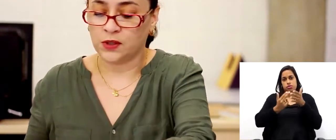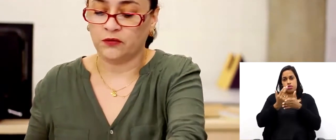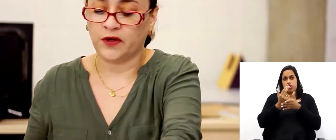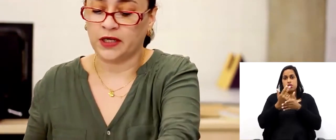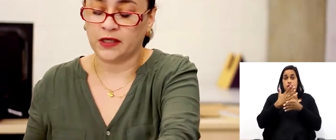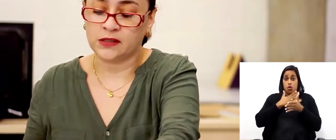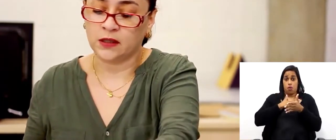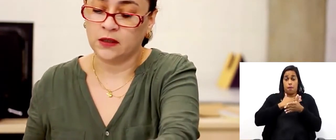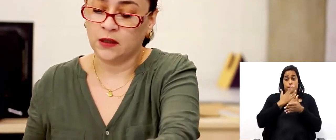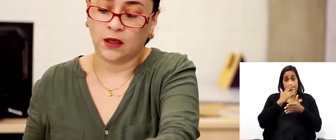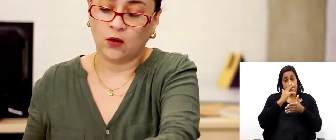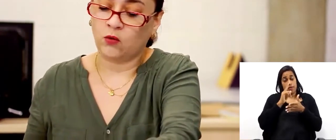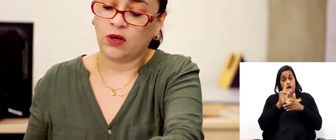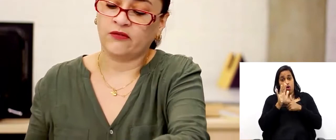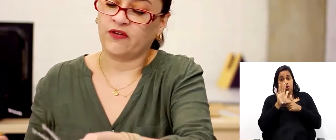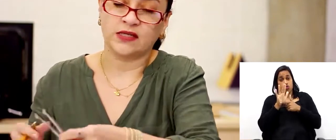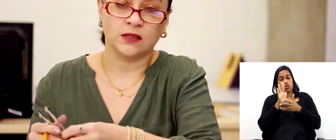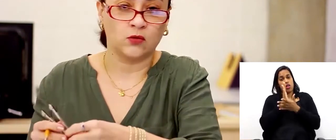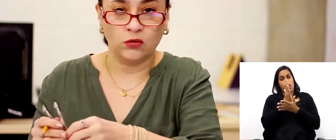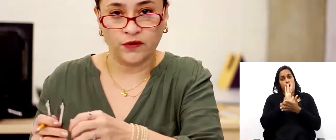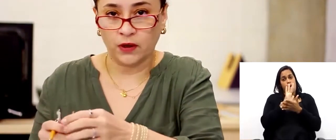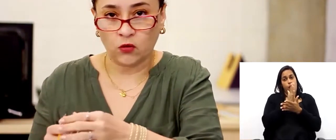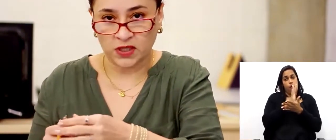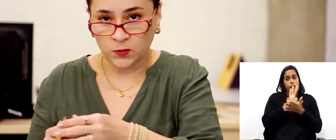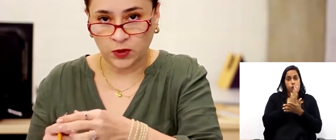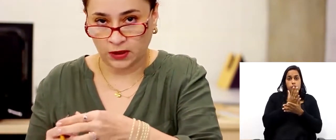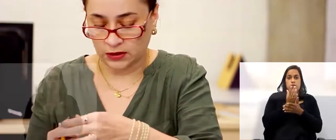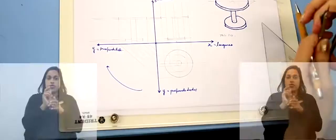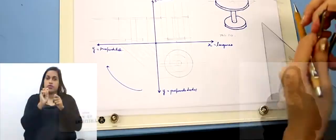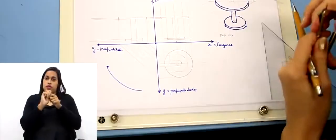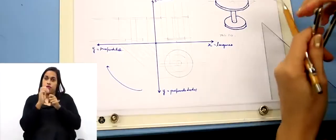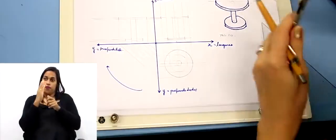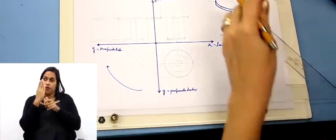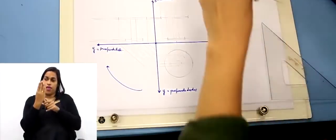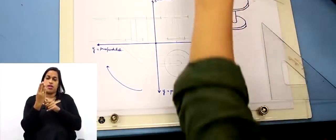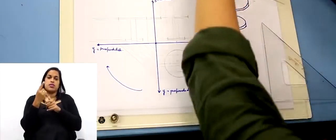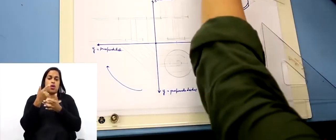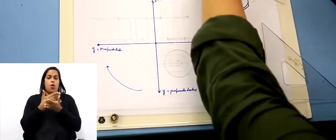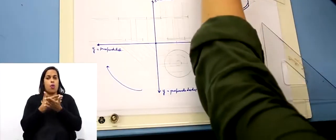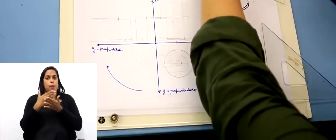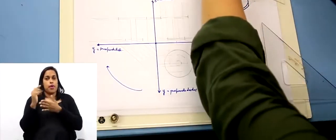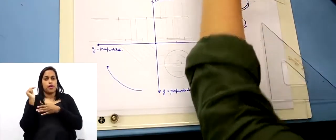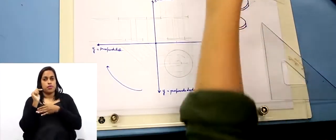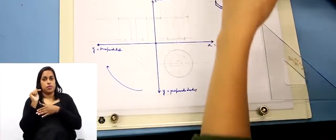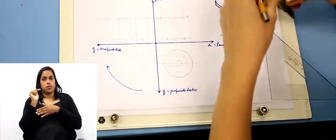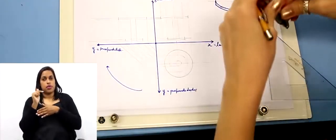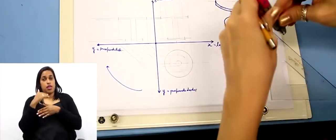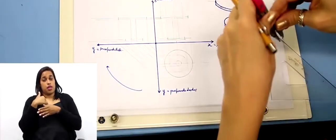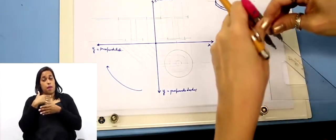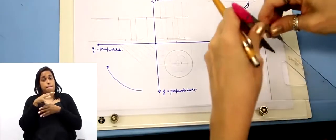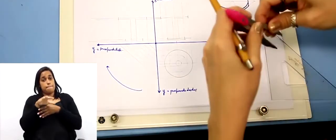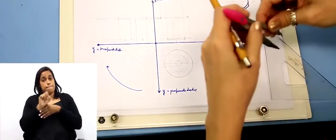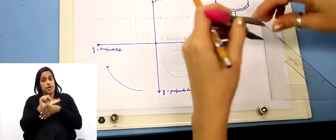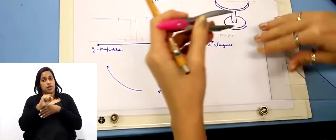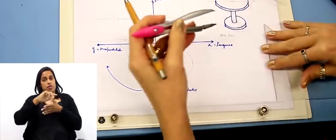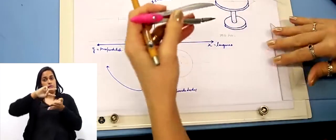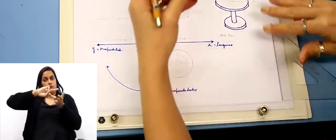circunferência, alguma face curva, eu começo por ela. Então, eu peguei o meu compasso aqui.